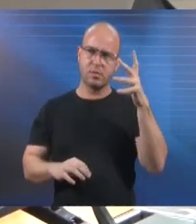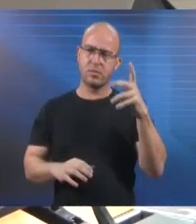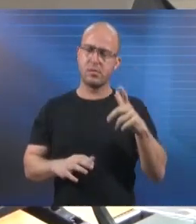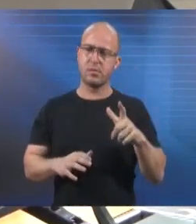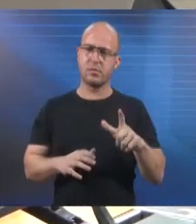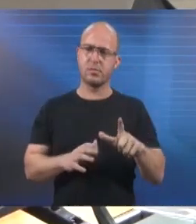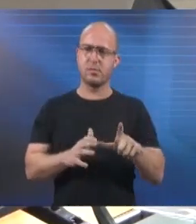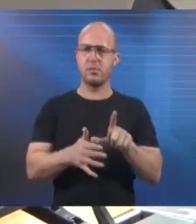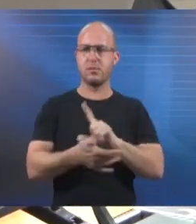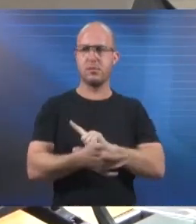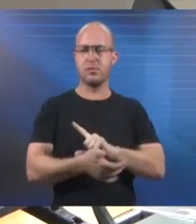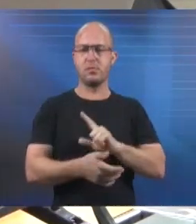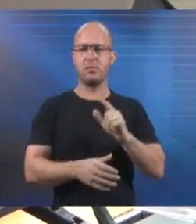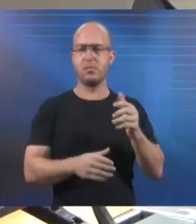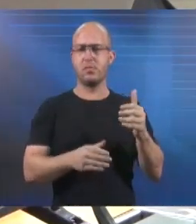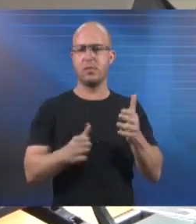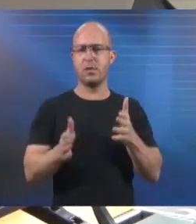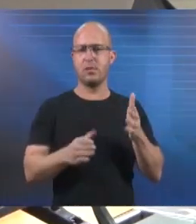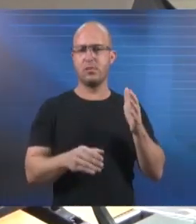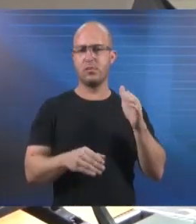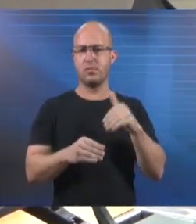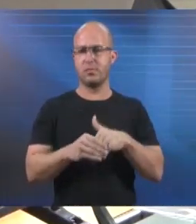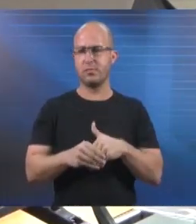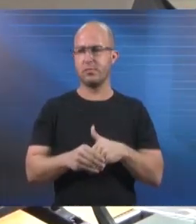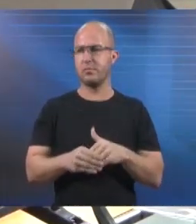vésperas do período eleitoral